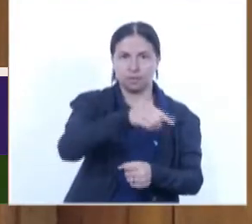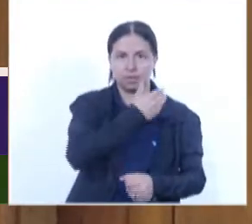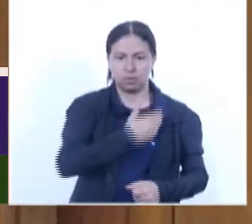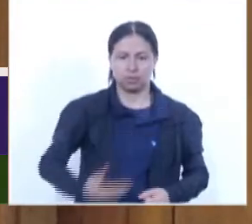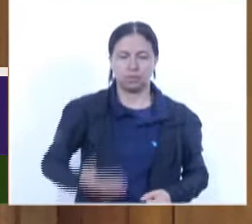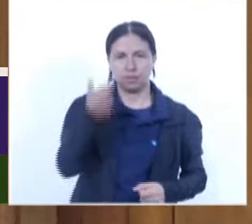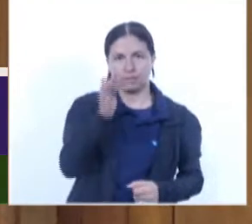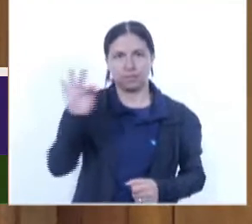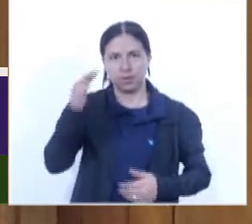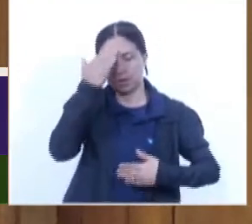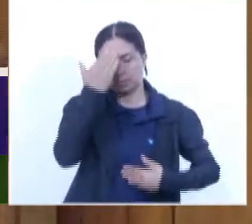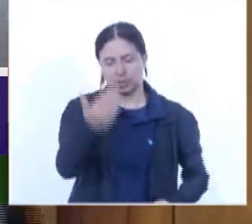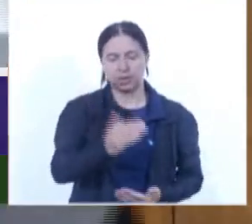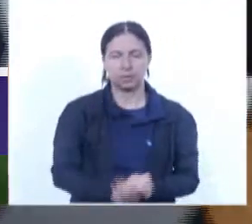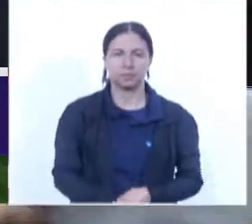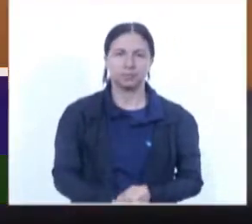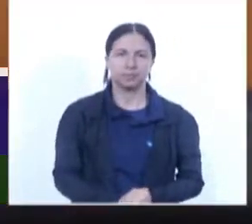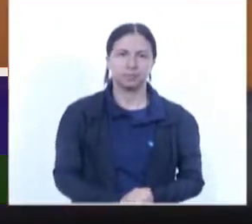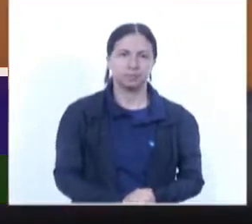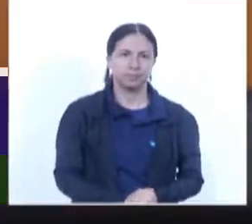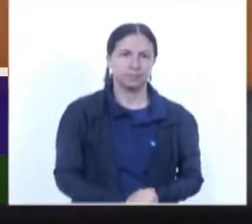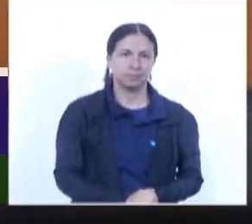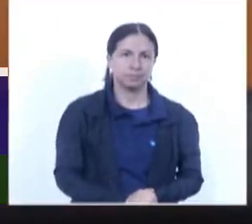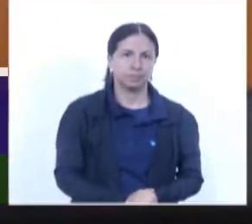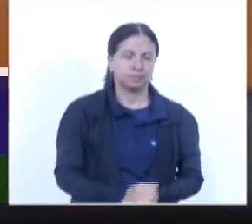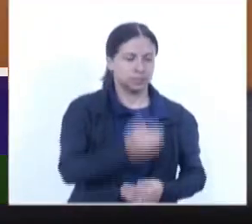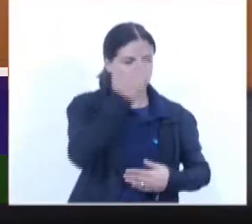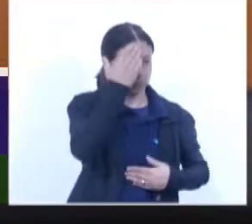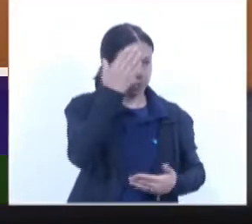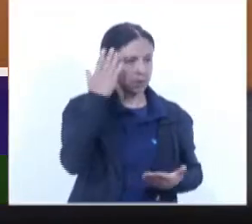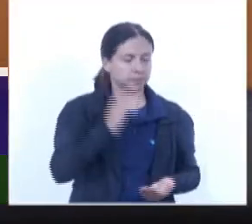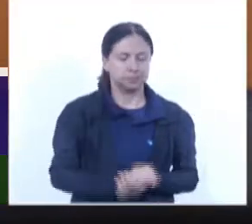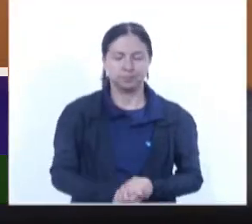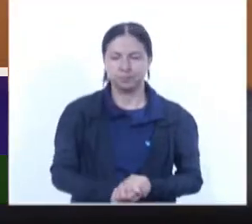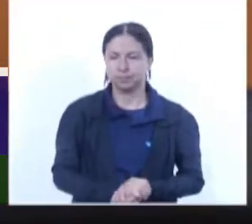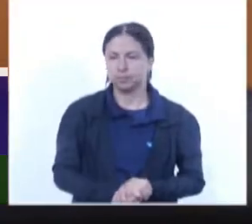Muito obrigado Presidente uma palavra vereadora Lisa para